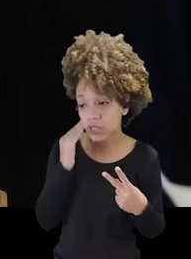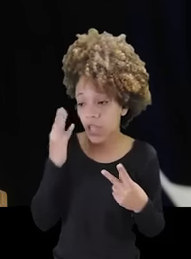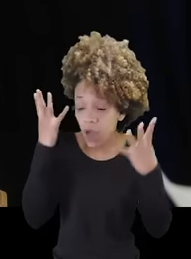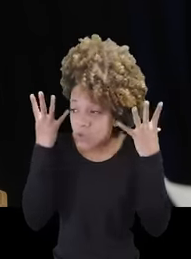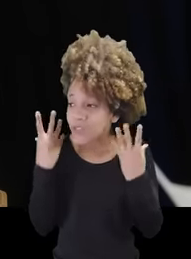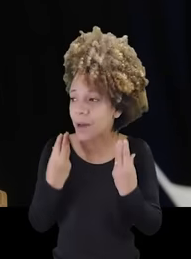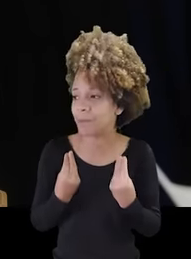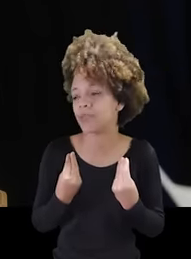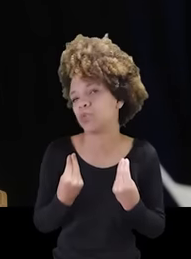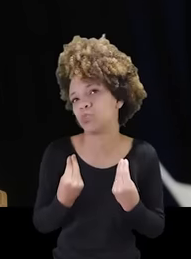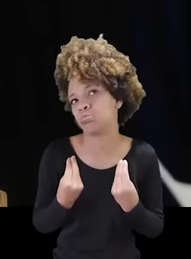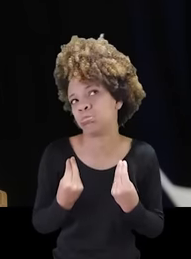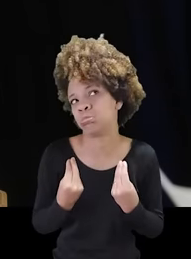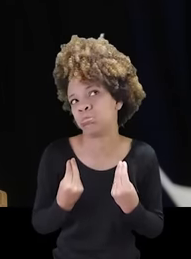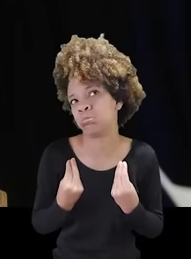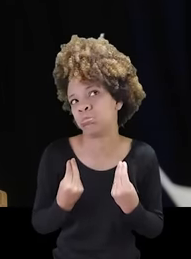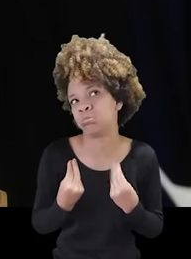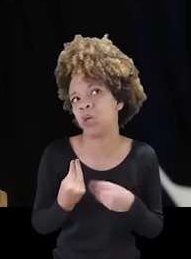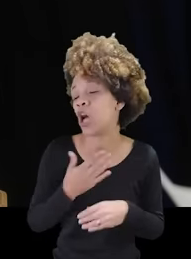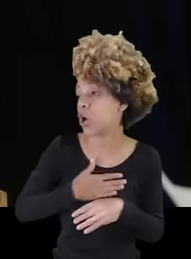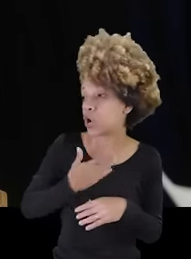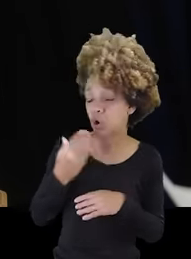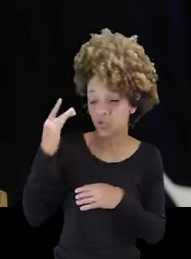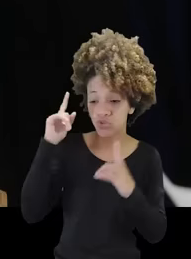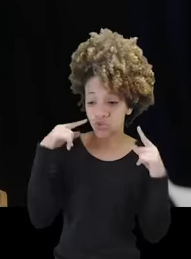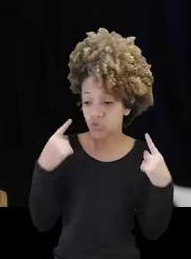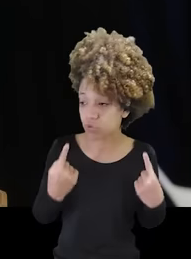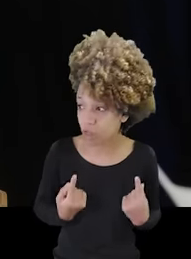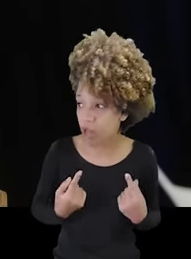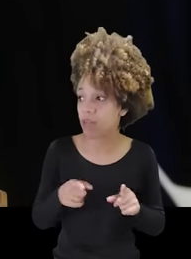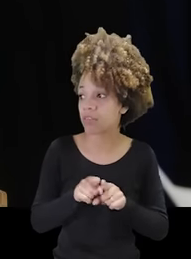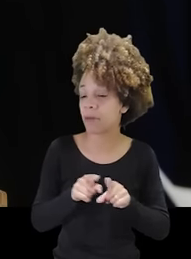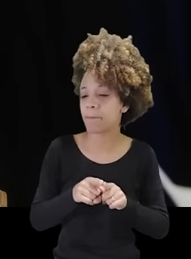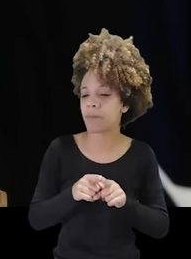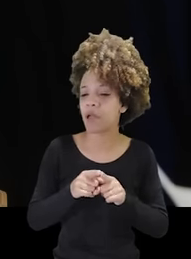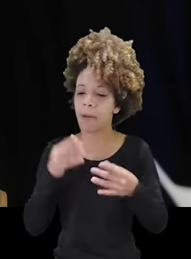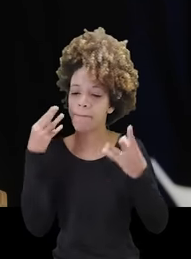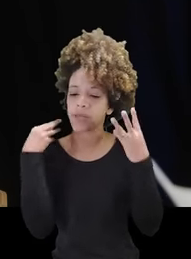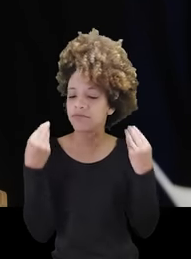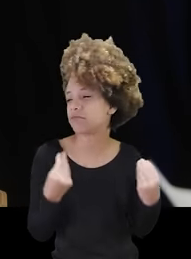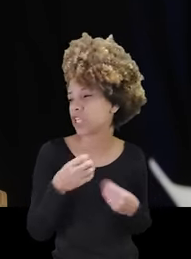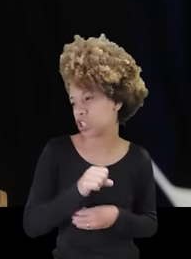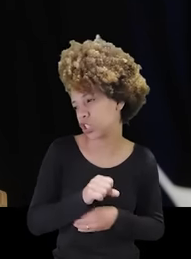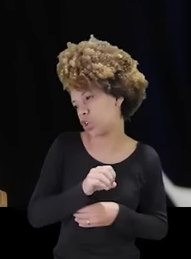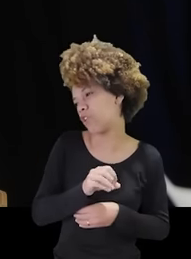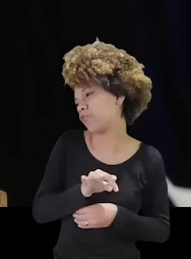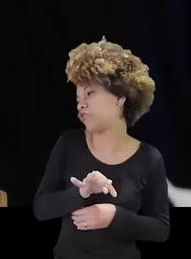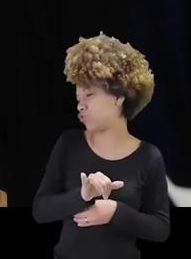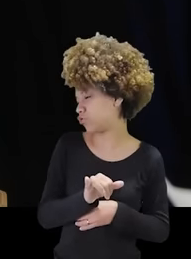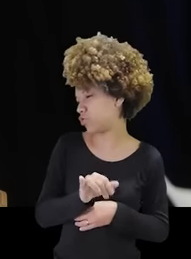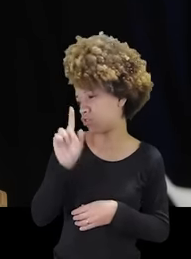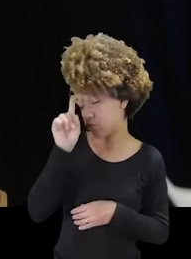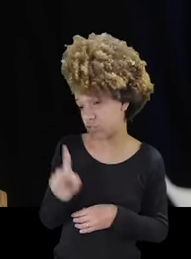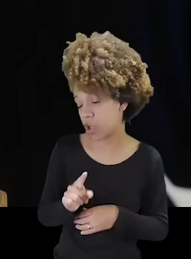estilo de cabelo mas ela gosta de ondulado elas gostam de um estilo mais soft mas do dia a dia